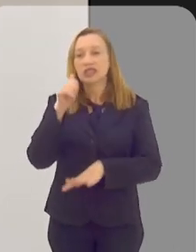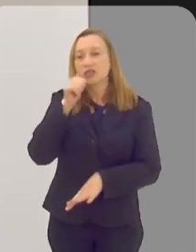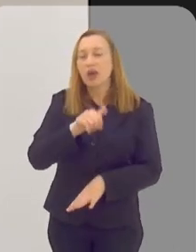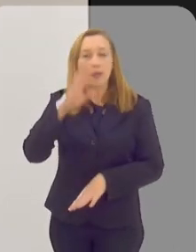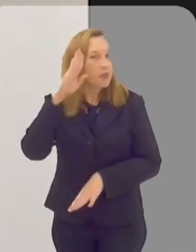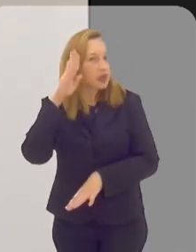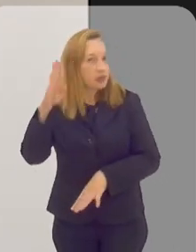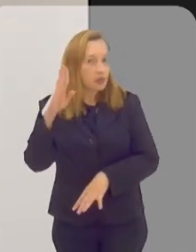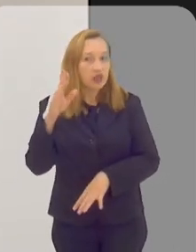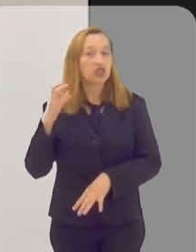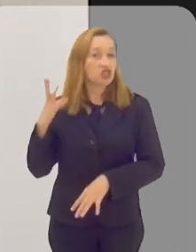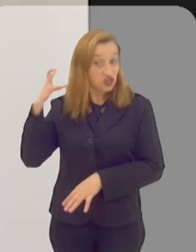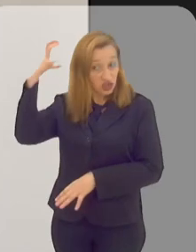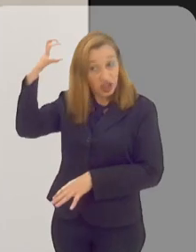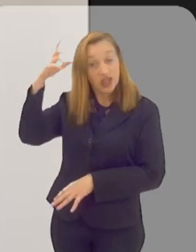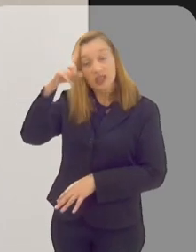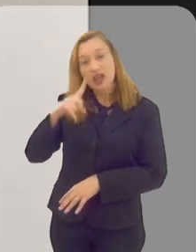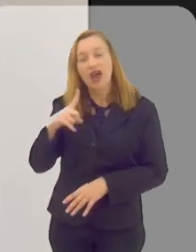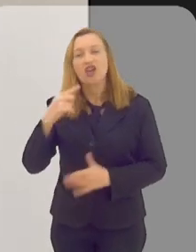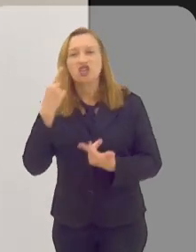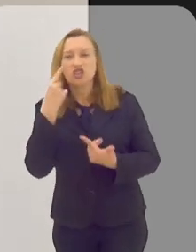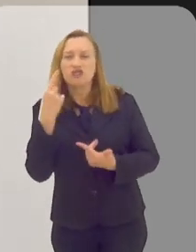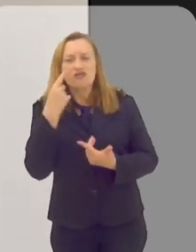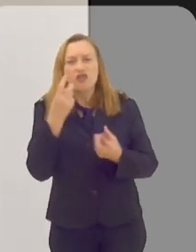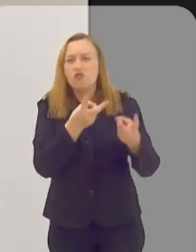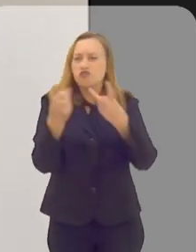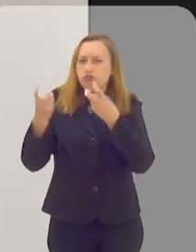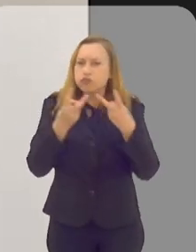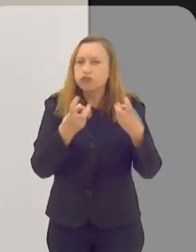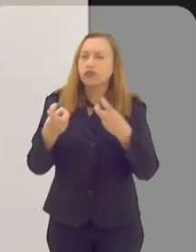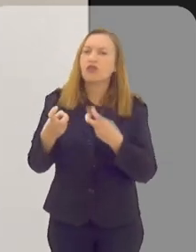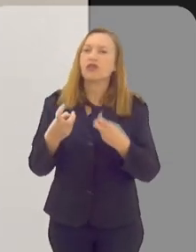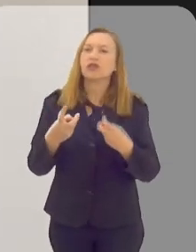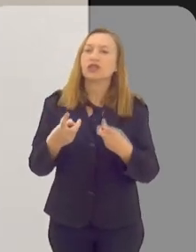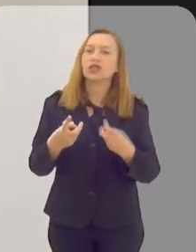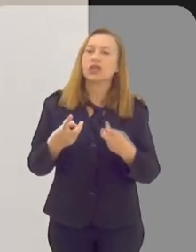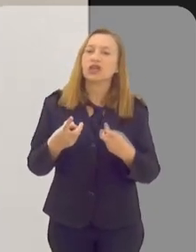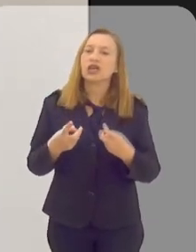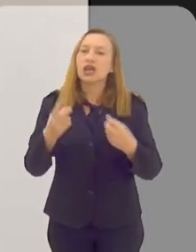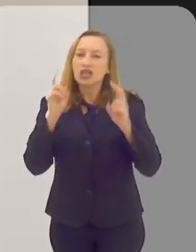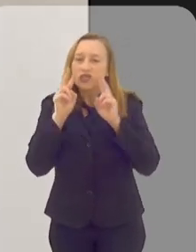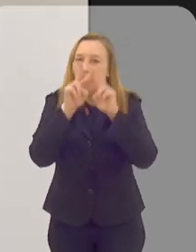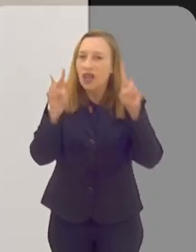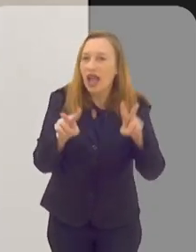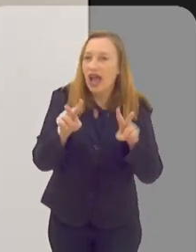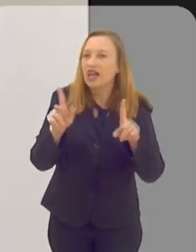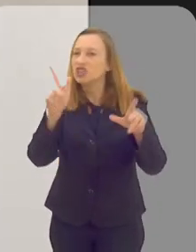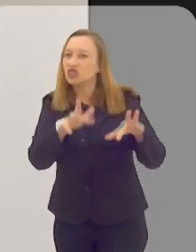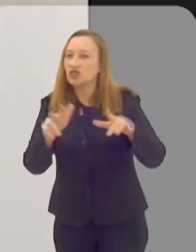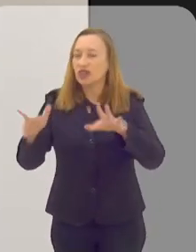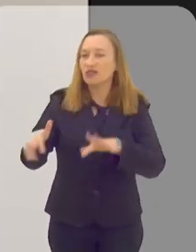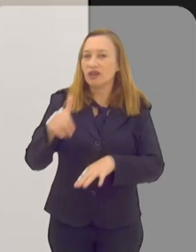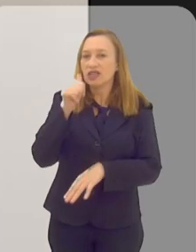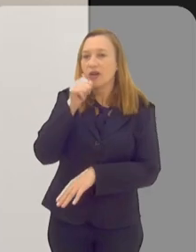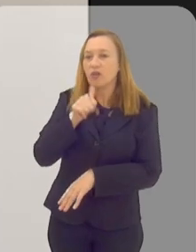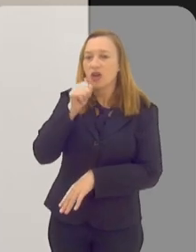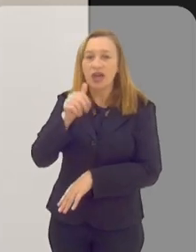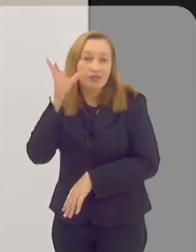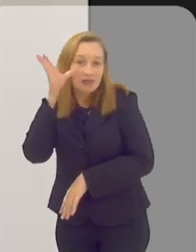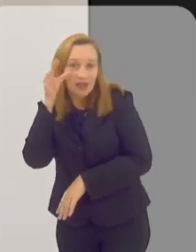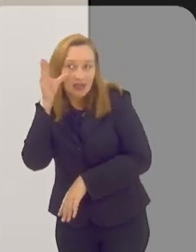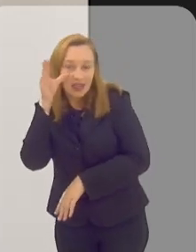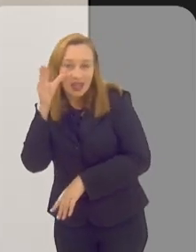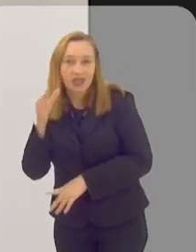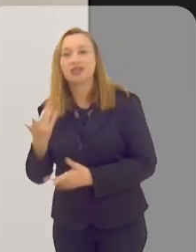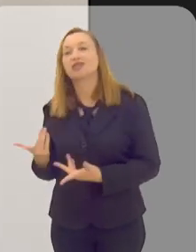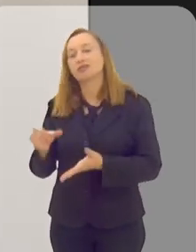na liderança. Principalmente, Geisa, o que a gente vem observando é que esse olhar diferente é que vai fazer